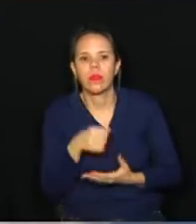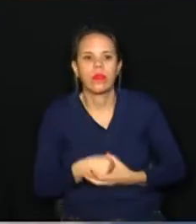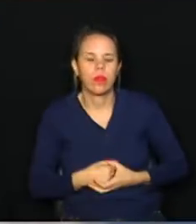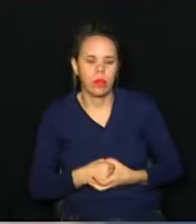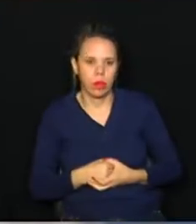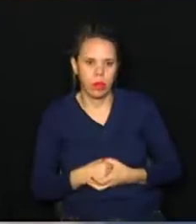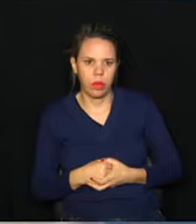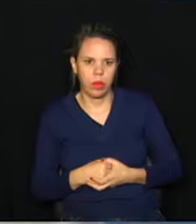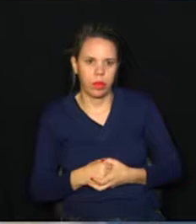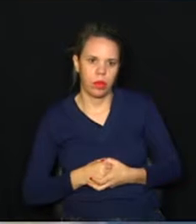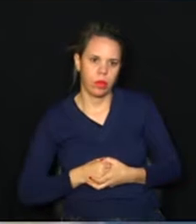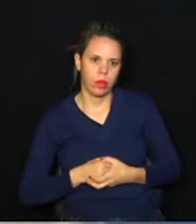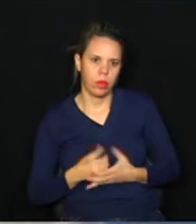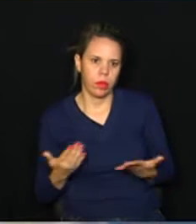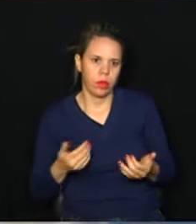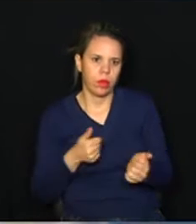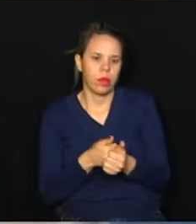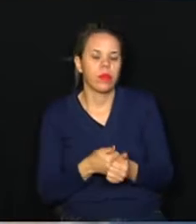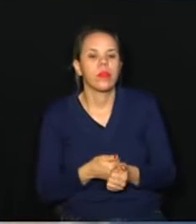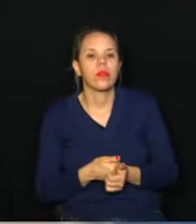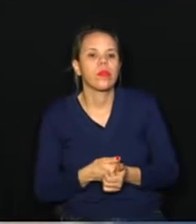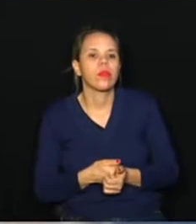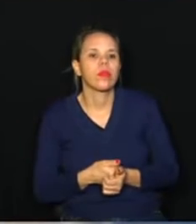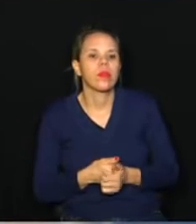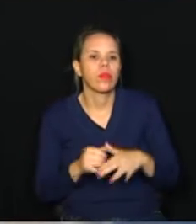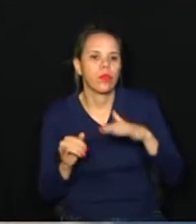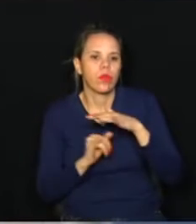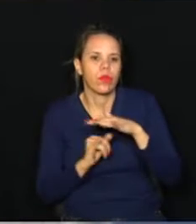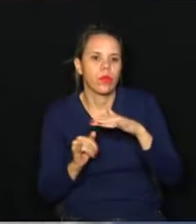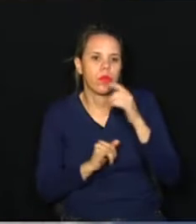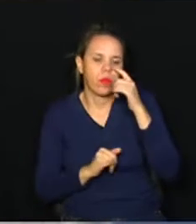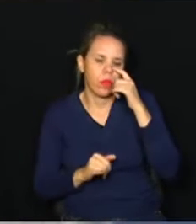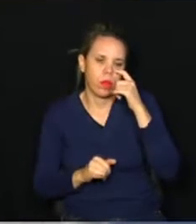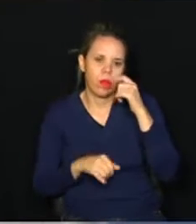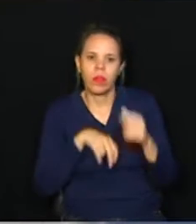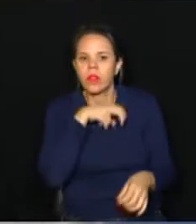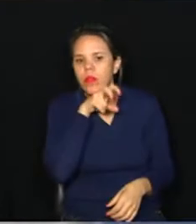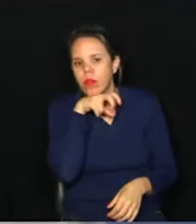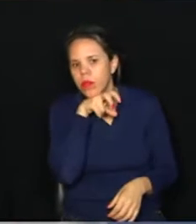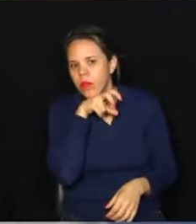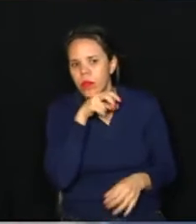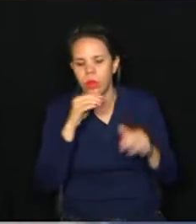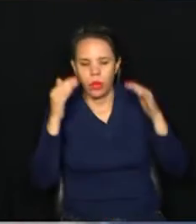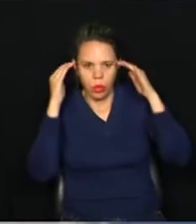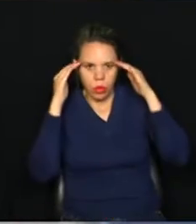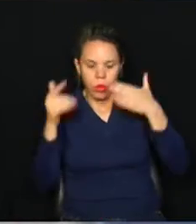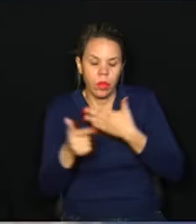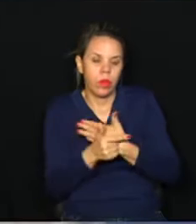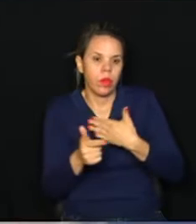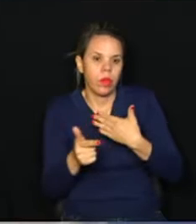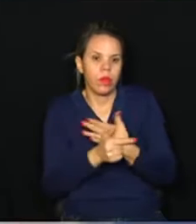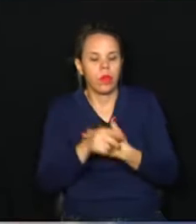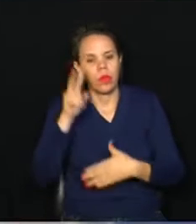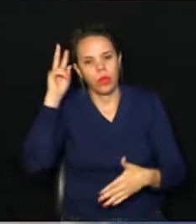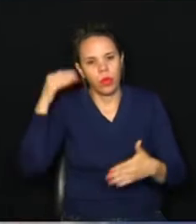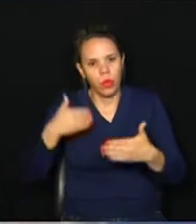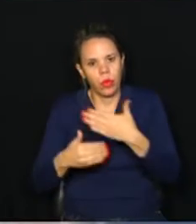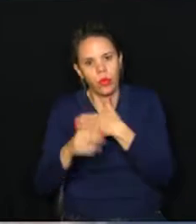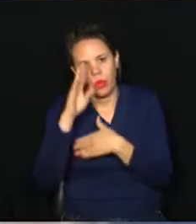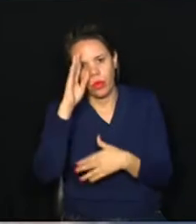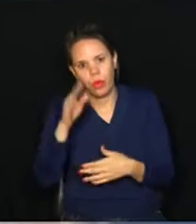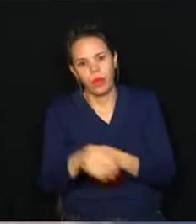exemplo, mais recente, dado ao Instituto, por exemplo, Butantan, que cumpriu um papel histórico,